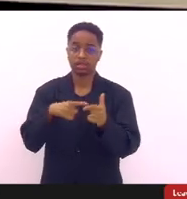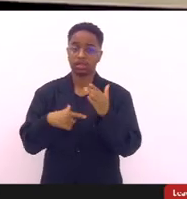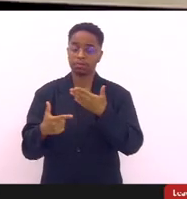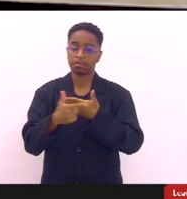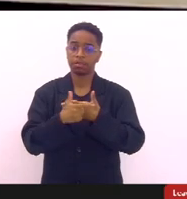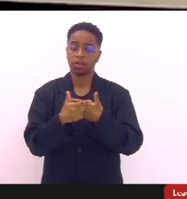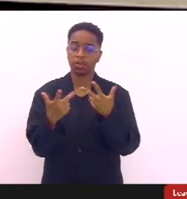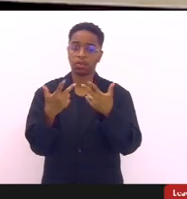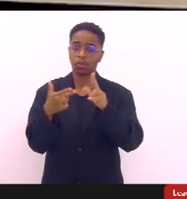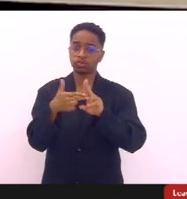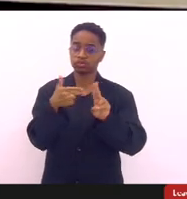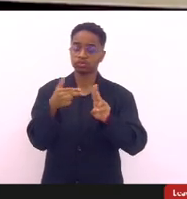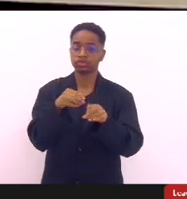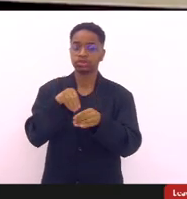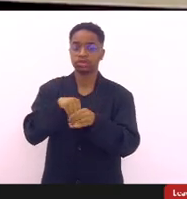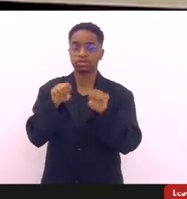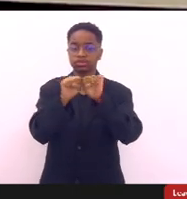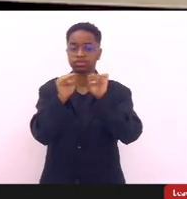dentro do sistema prisional.